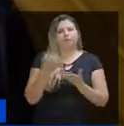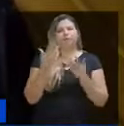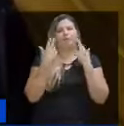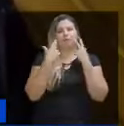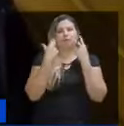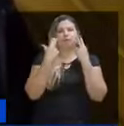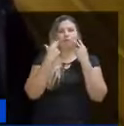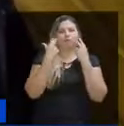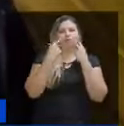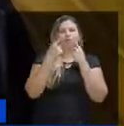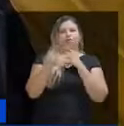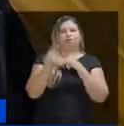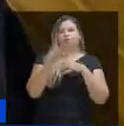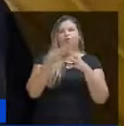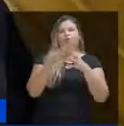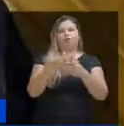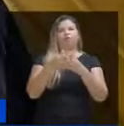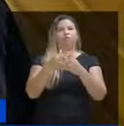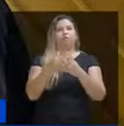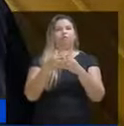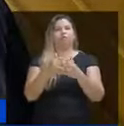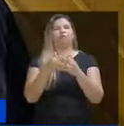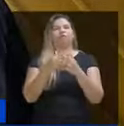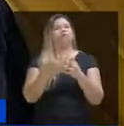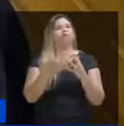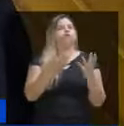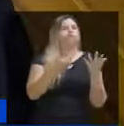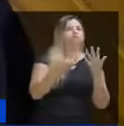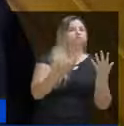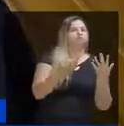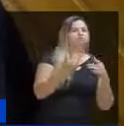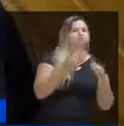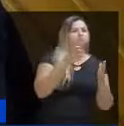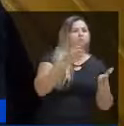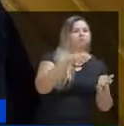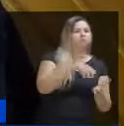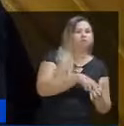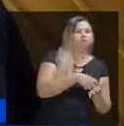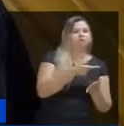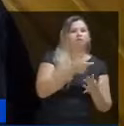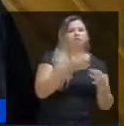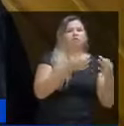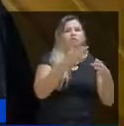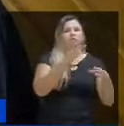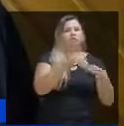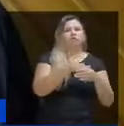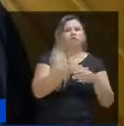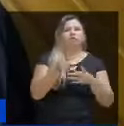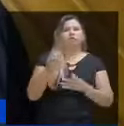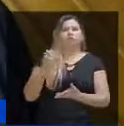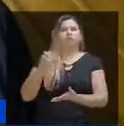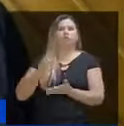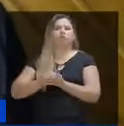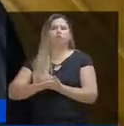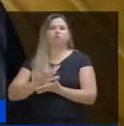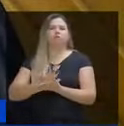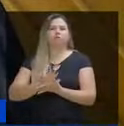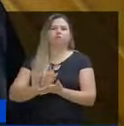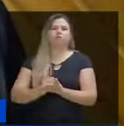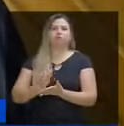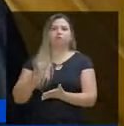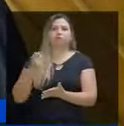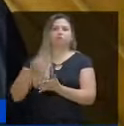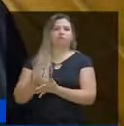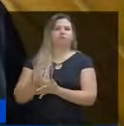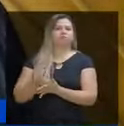automaticamente, não se confunde sanção obrigacional eleitoral com multa judicial eleitoral, que era o